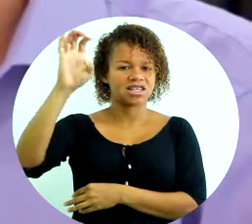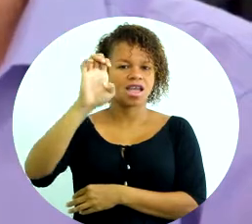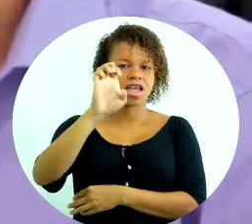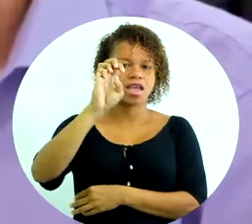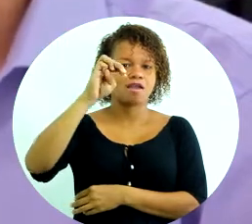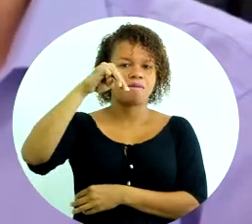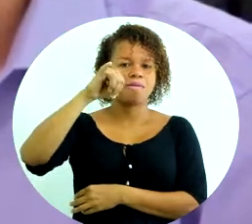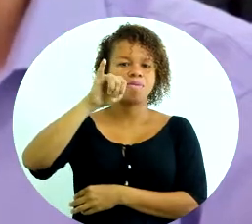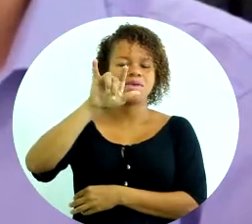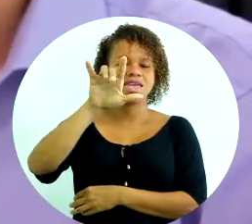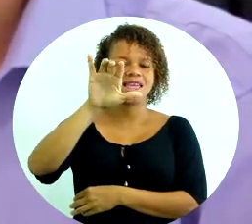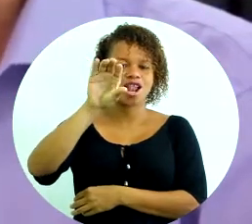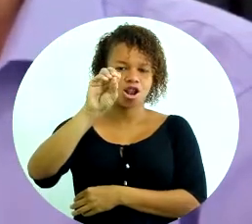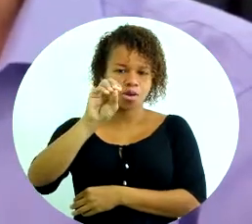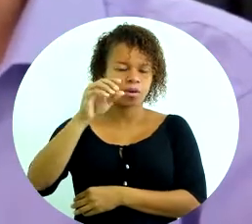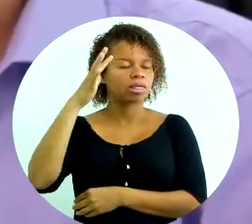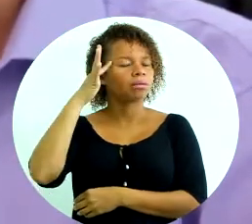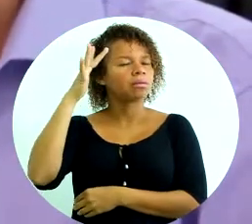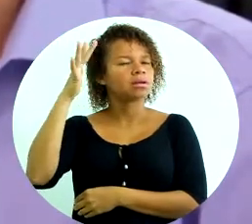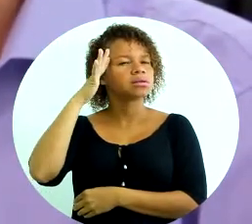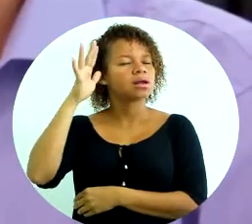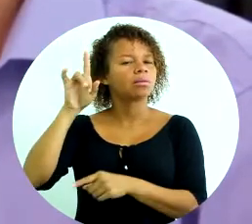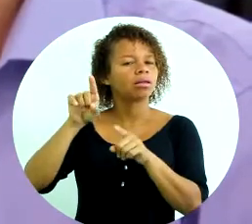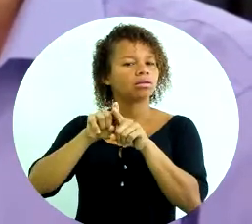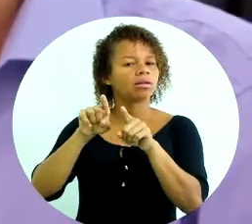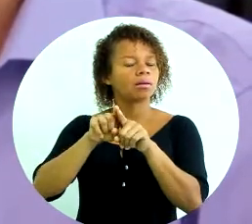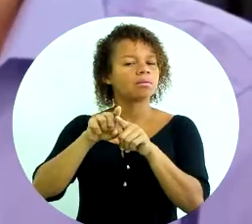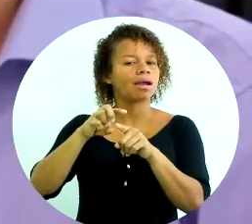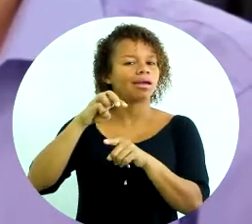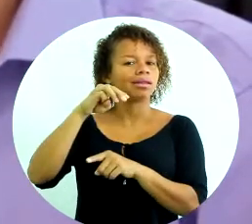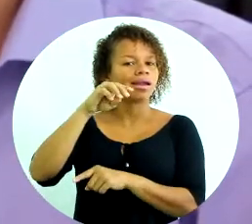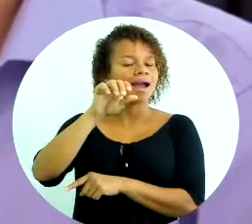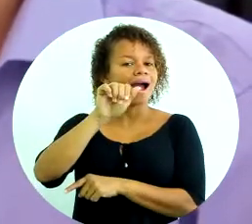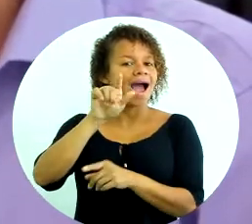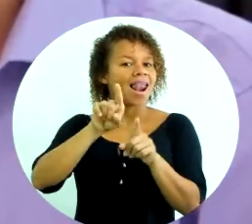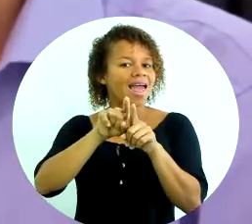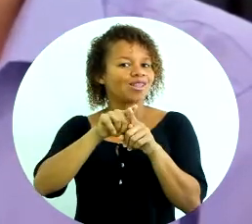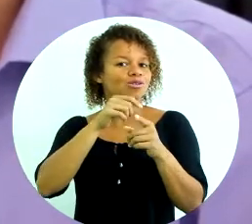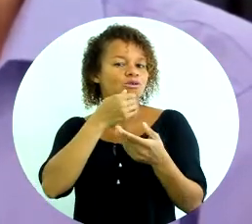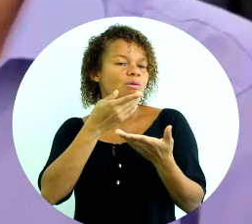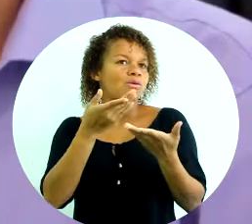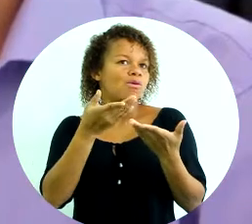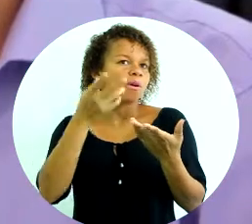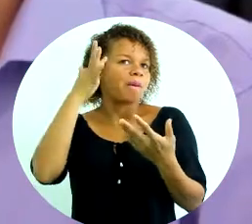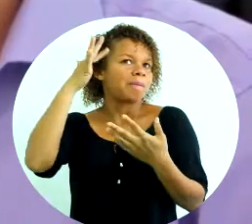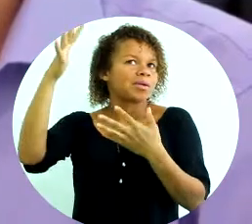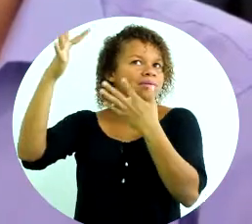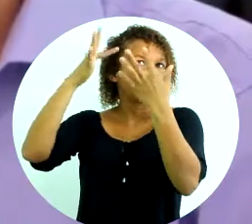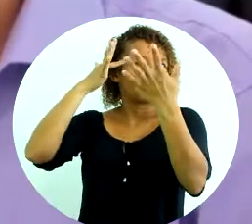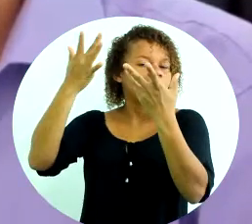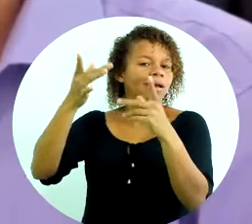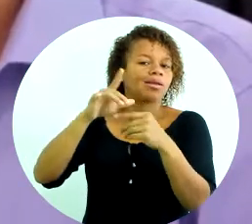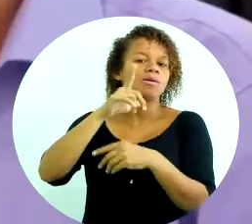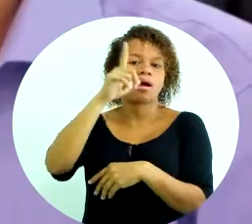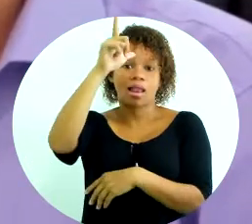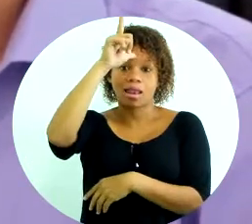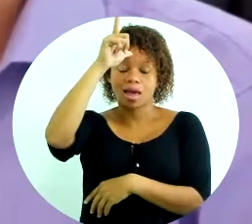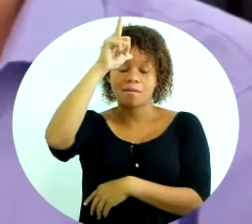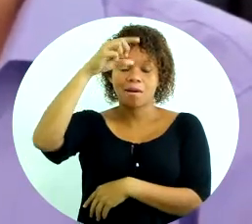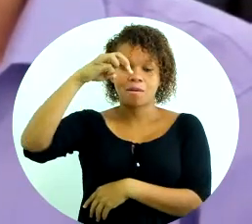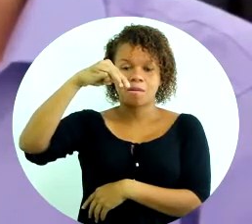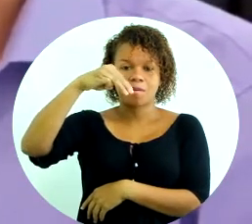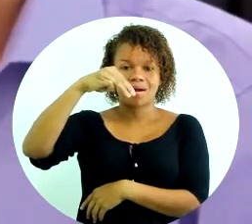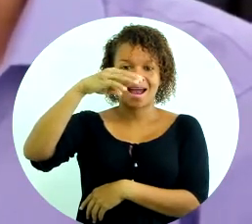pensador francês Émile Durkheim, e o pensamento do materialismo dialético, tendo como grande pensador